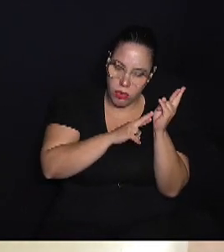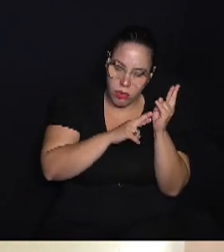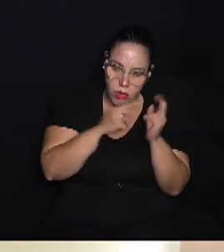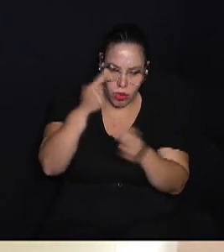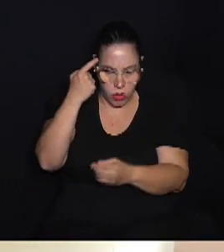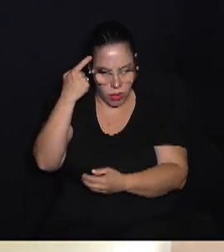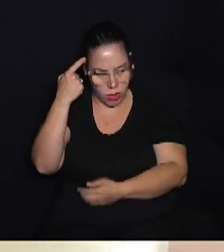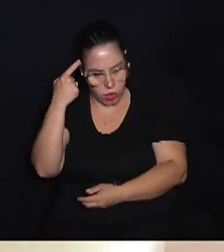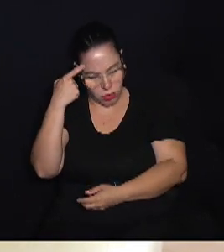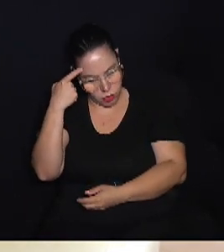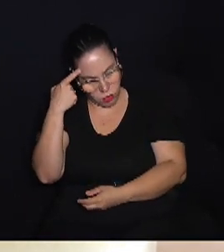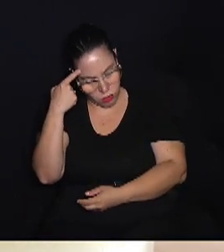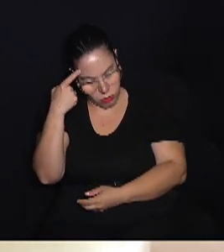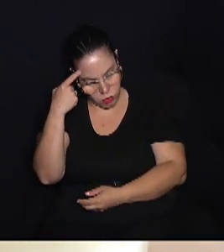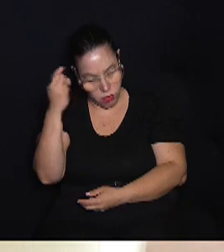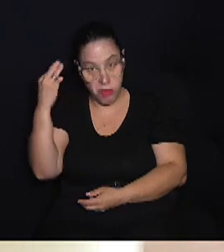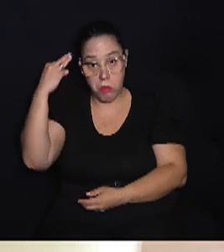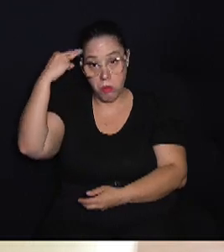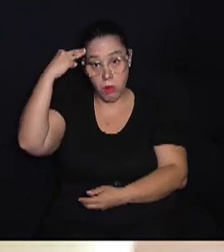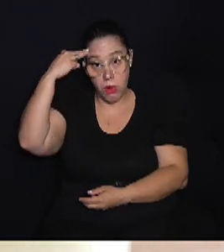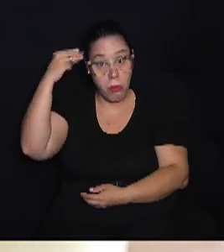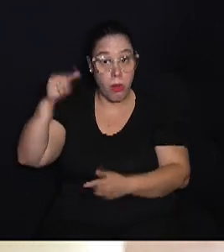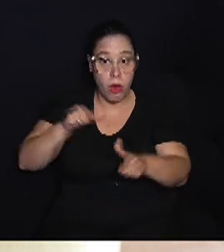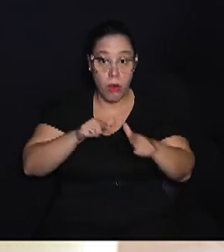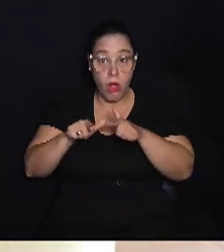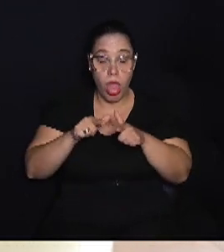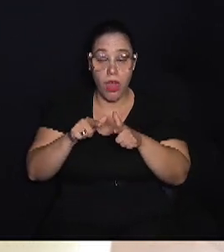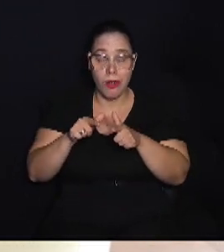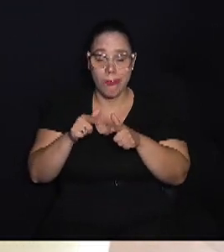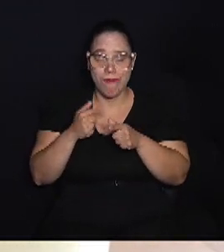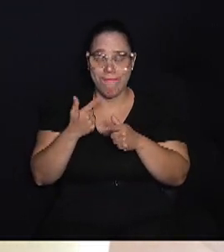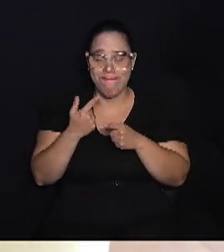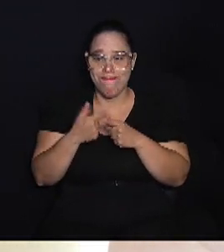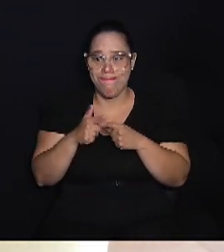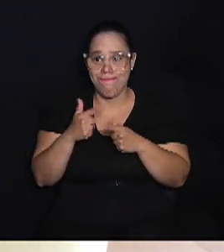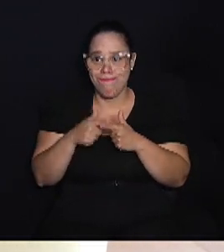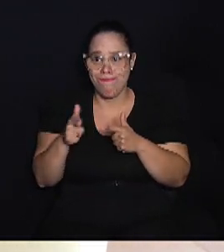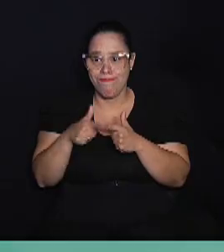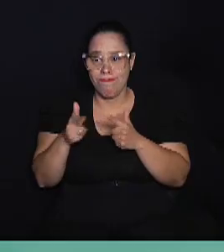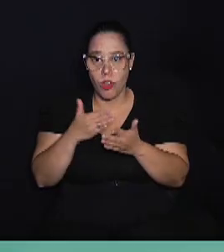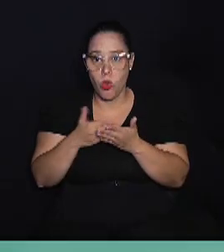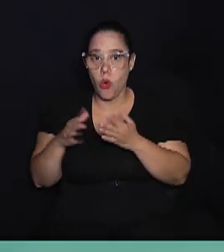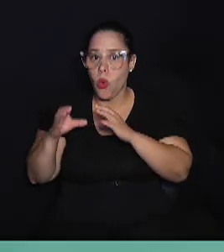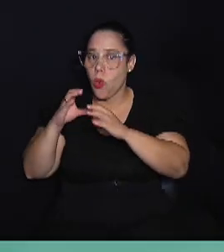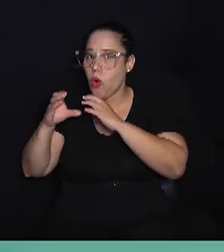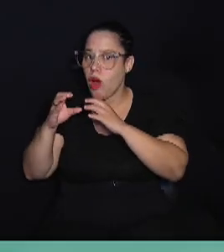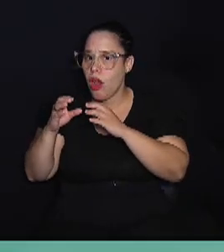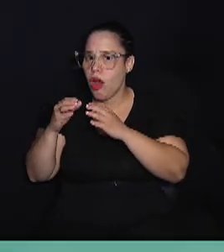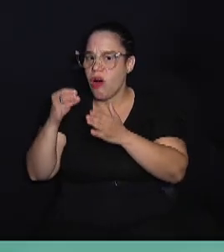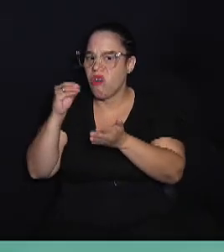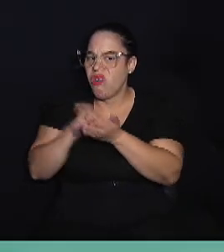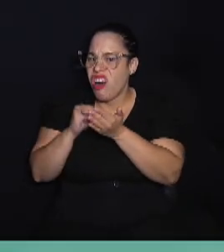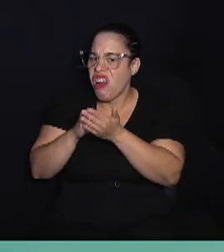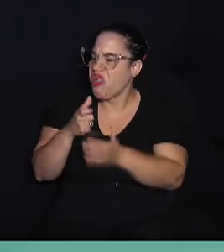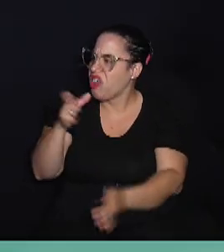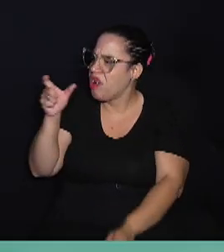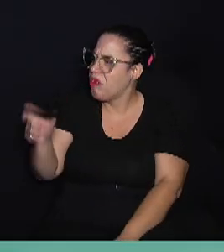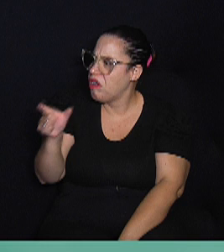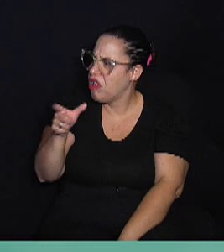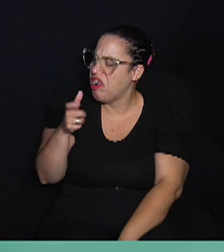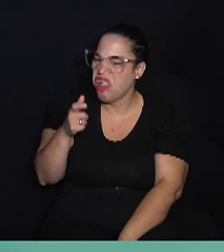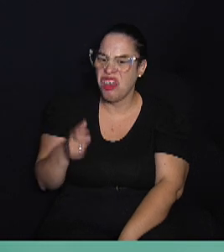cérebro. Então, essa memória de trabalho fica comprometida. É quando a gente está começando a conversar, falta a palavra,